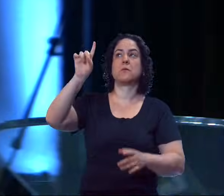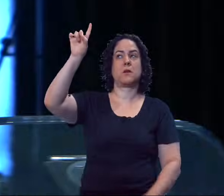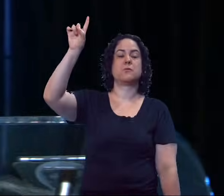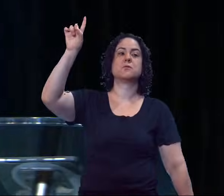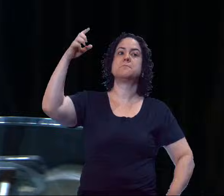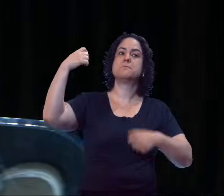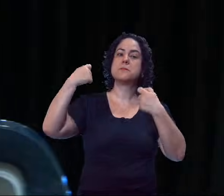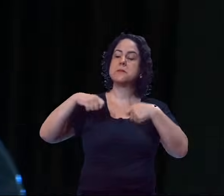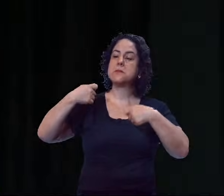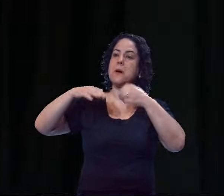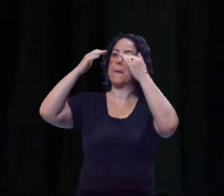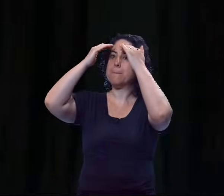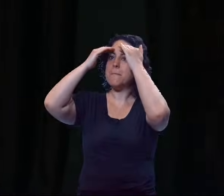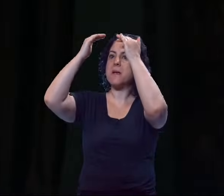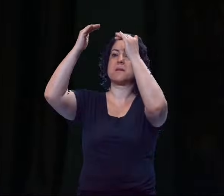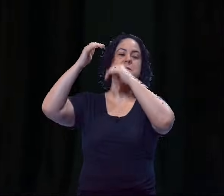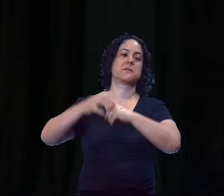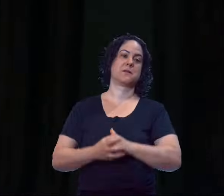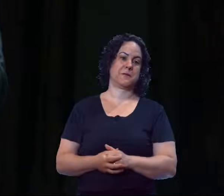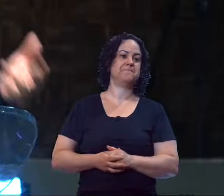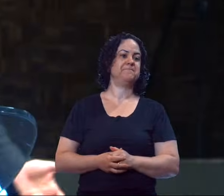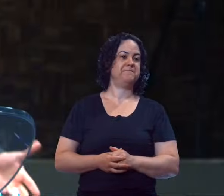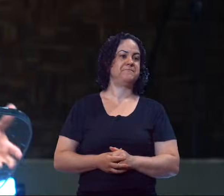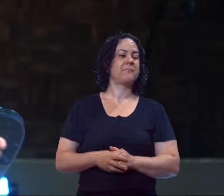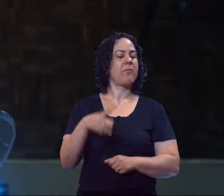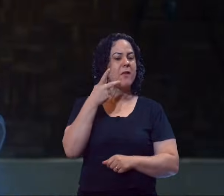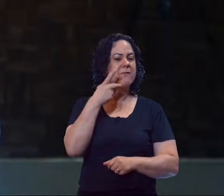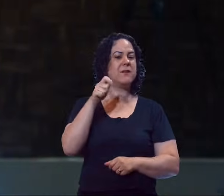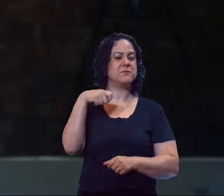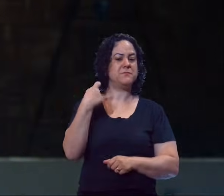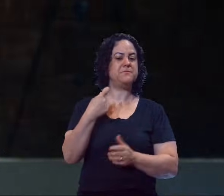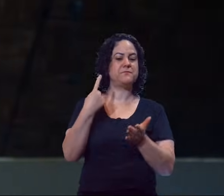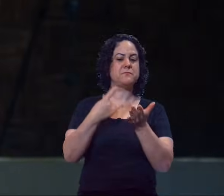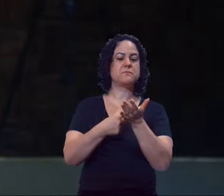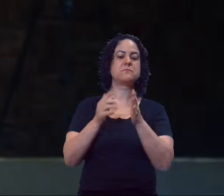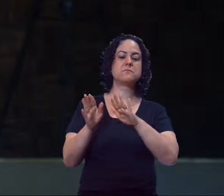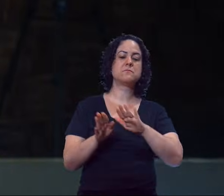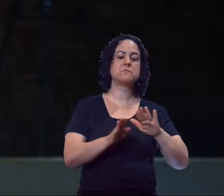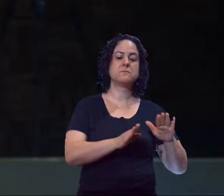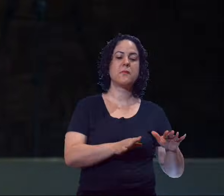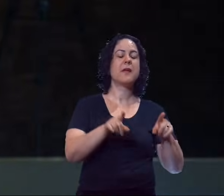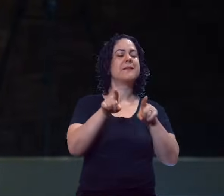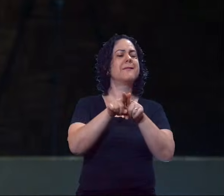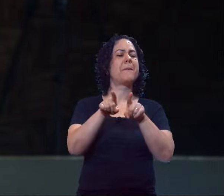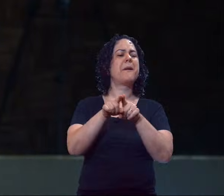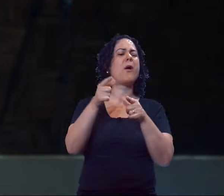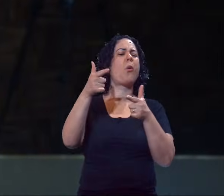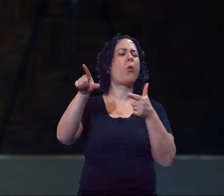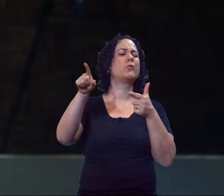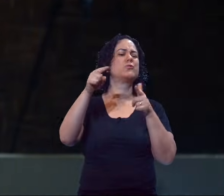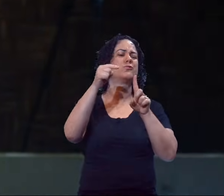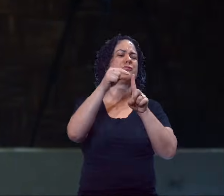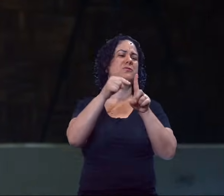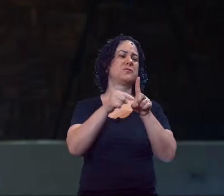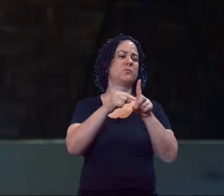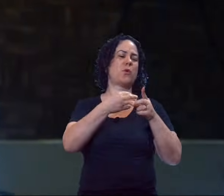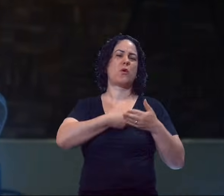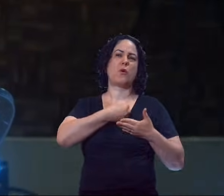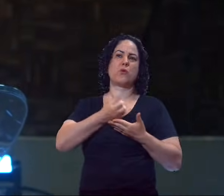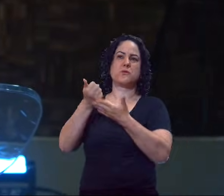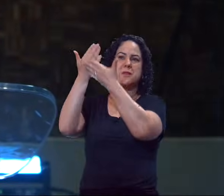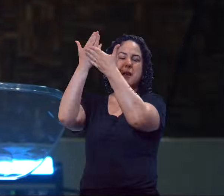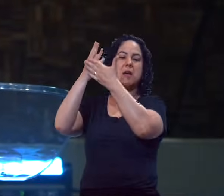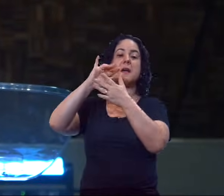da piedade, mas a Bíblia também fala dos votos. Outro tipo de consagração, a Bíblia fala dos